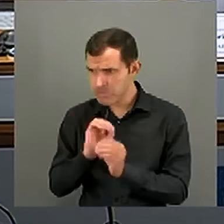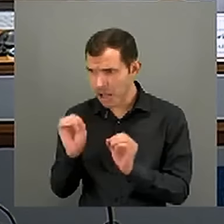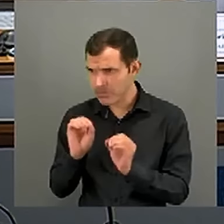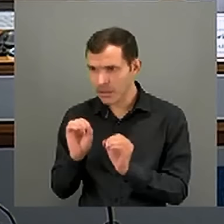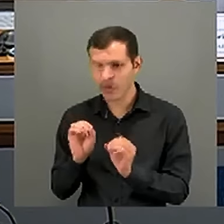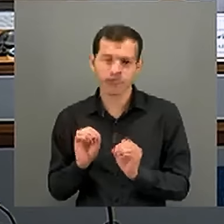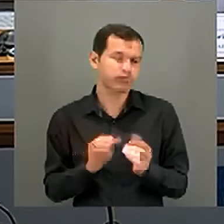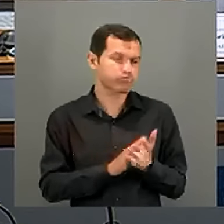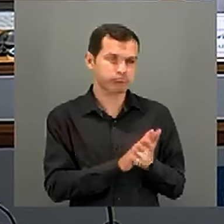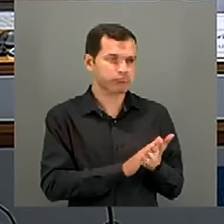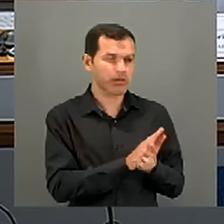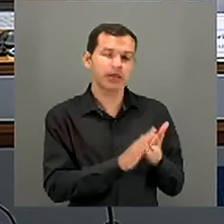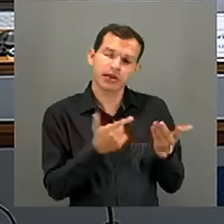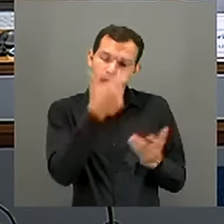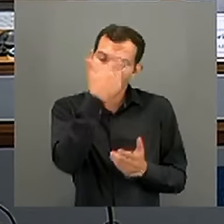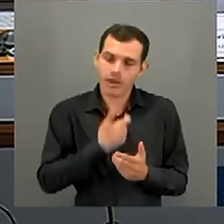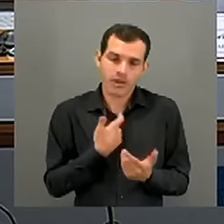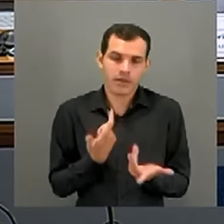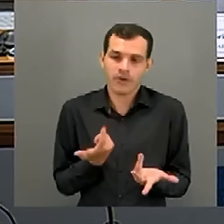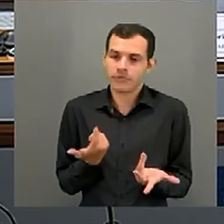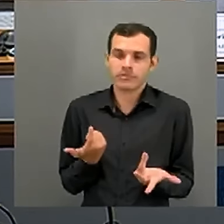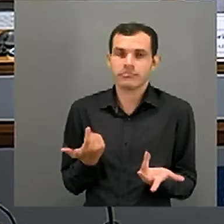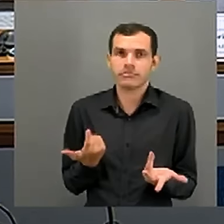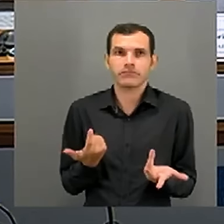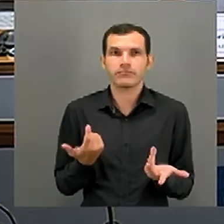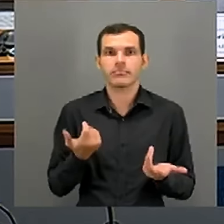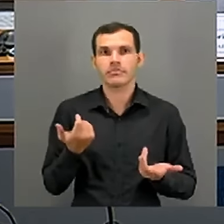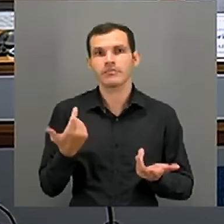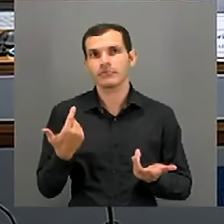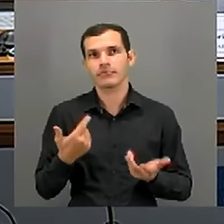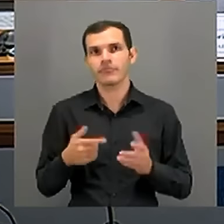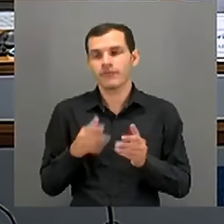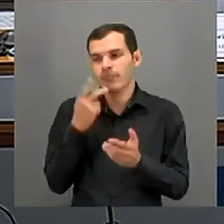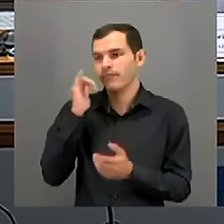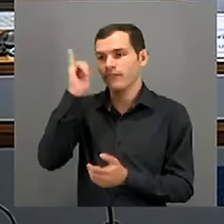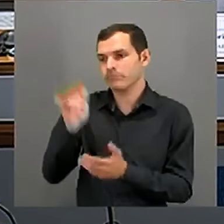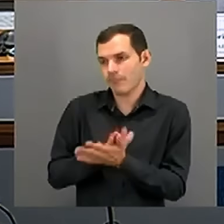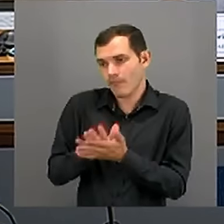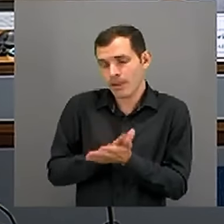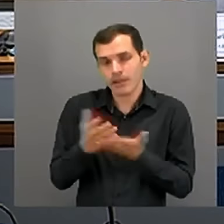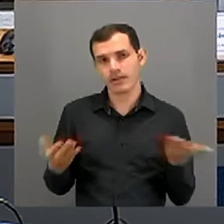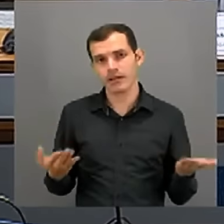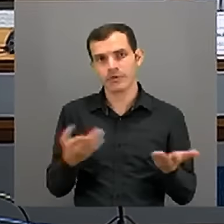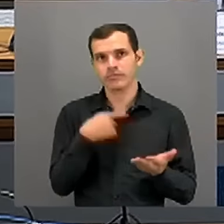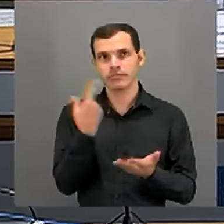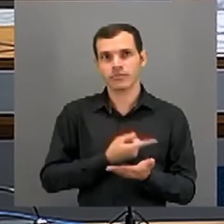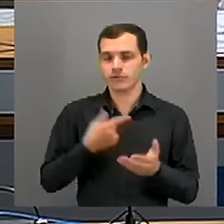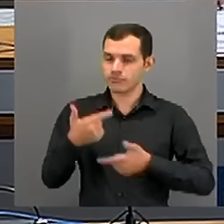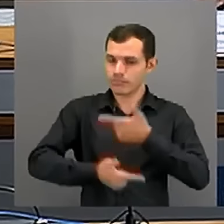falar com você, vamos aos nossos trabalhos e respeito o seu direito, porque você veio com habeas corpus.